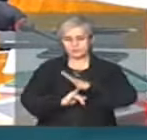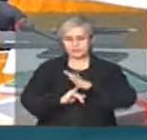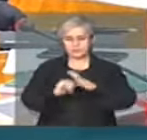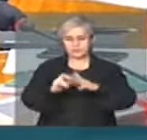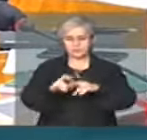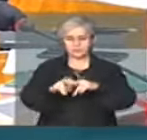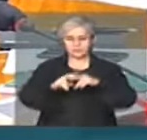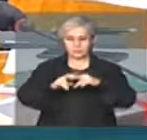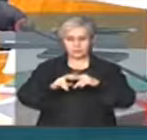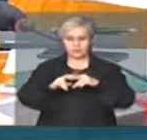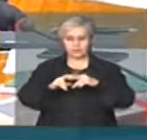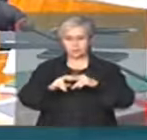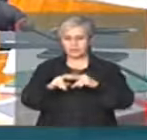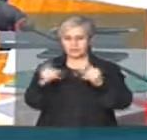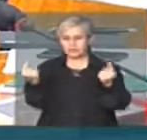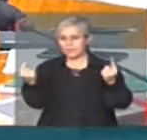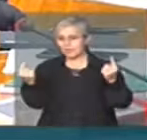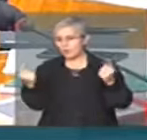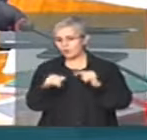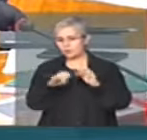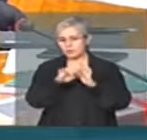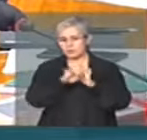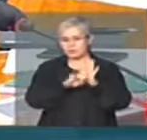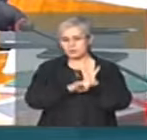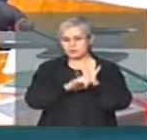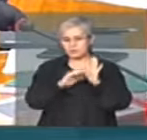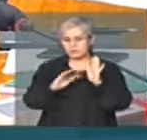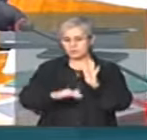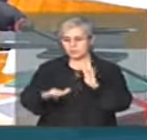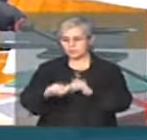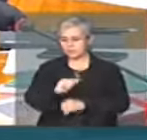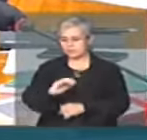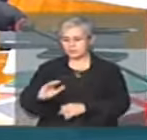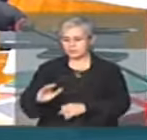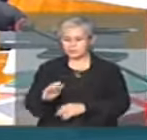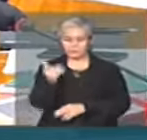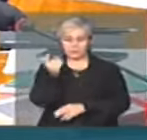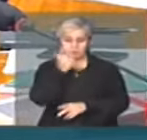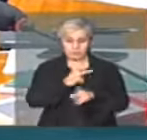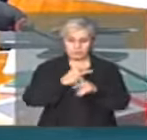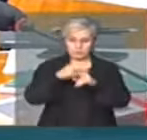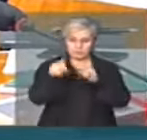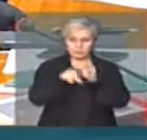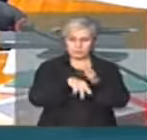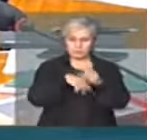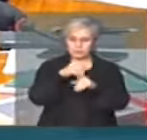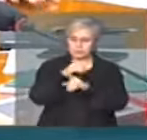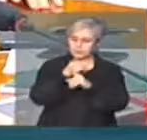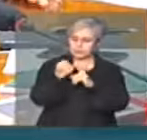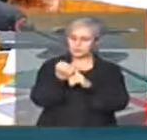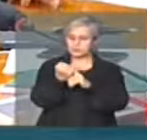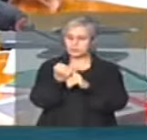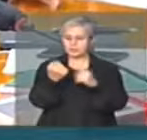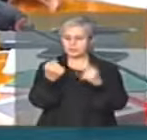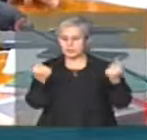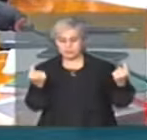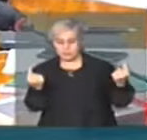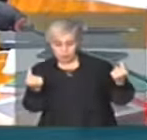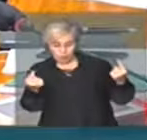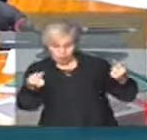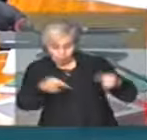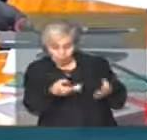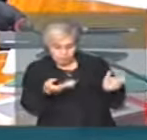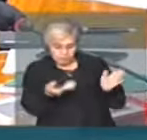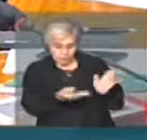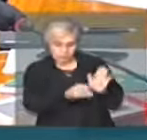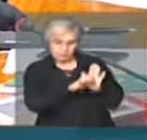tão flagrante o Estatuto da Criança e do Adolescente. Uma conquista da sociedade, afrontá-lo